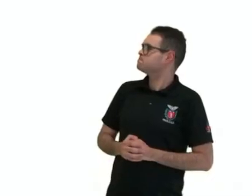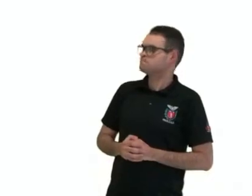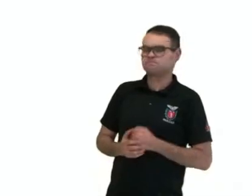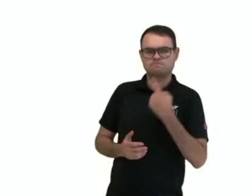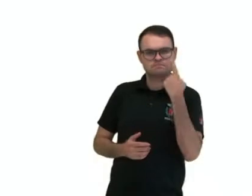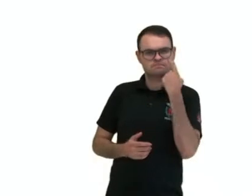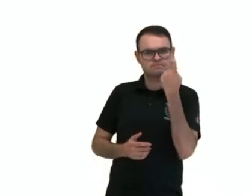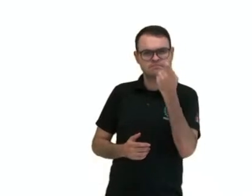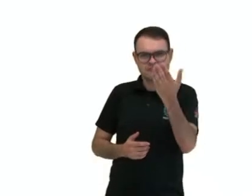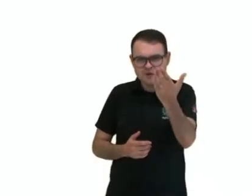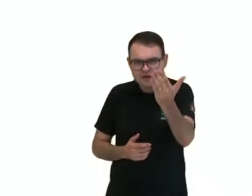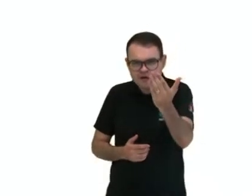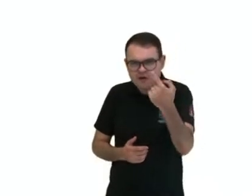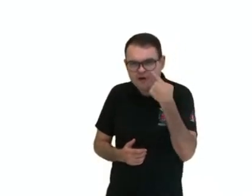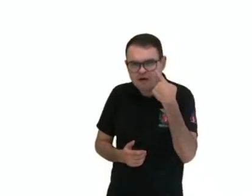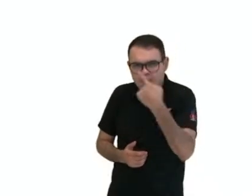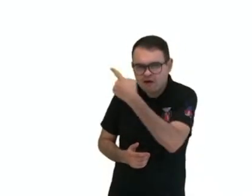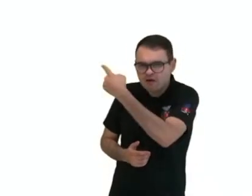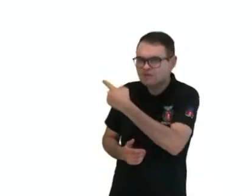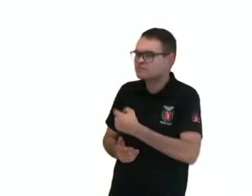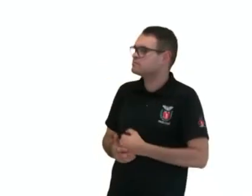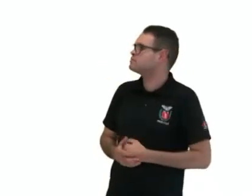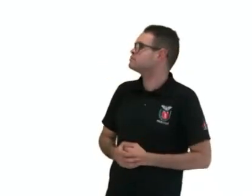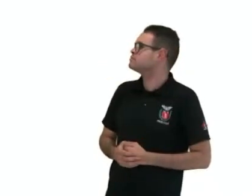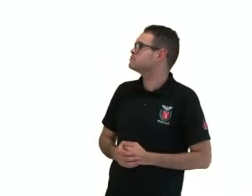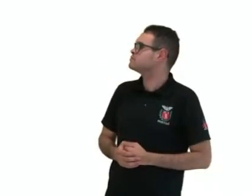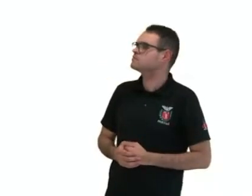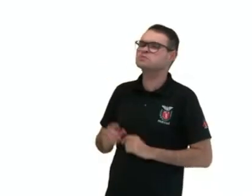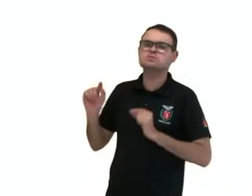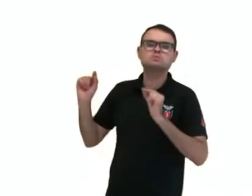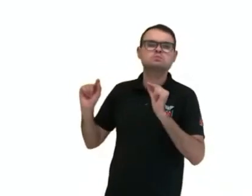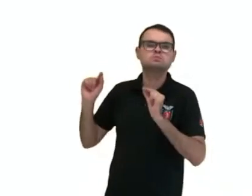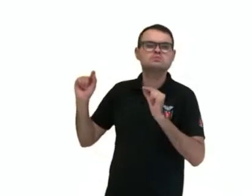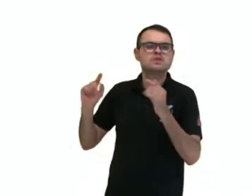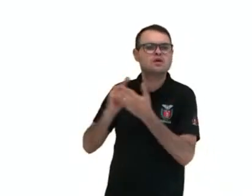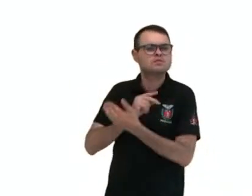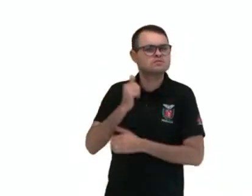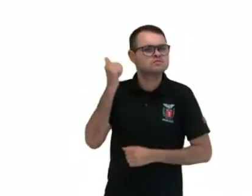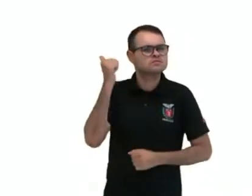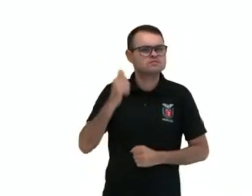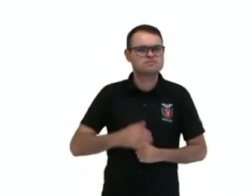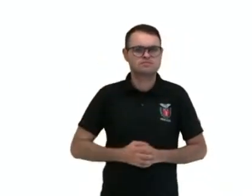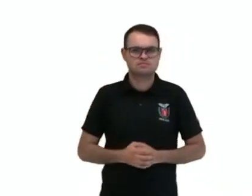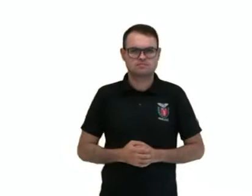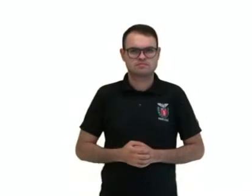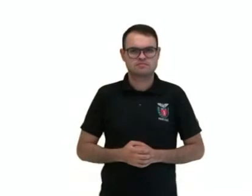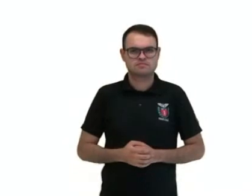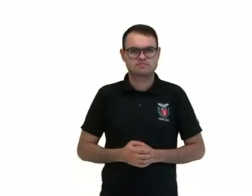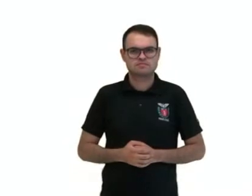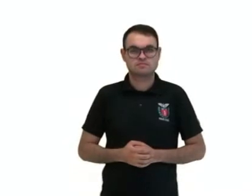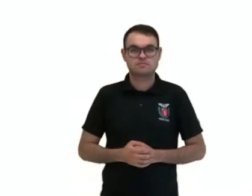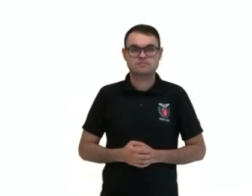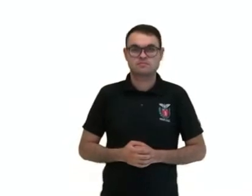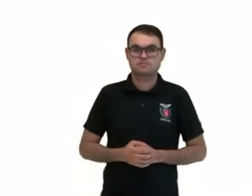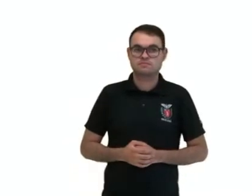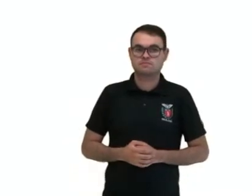bem pertinho, olhe bem o que está acontecendo nessa cena. Então vamos observar.